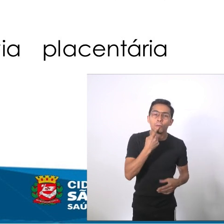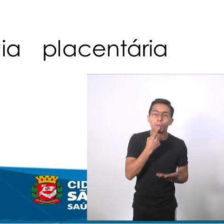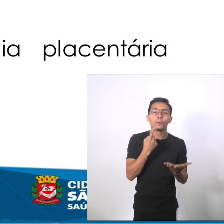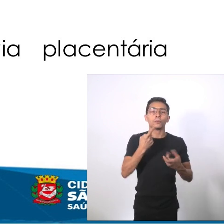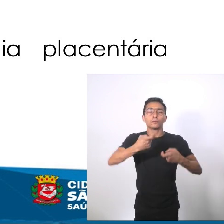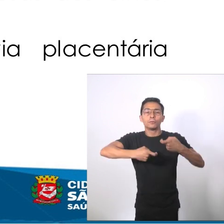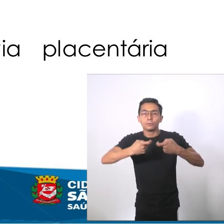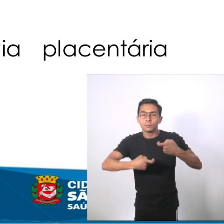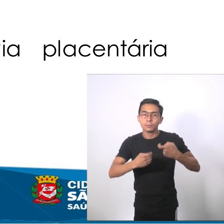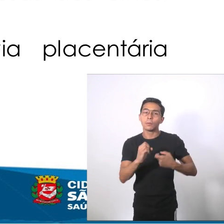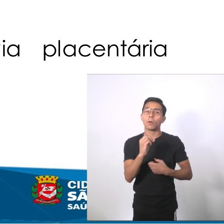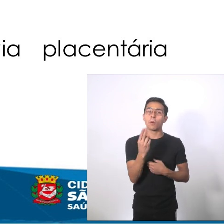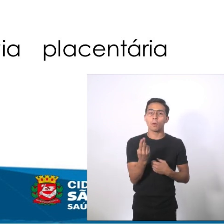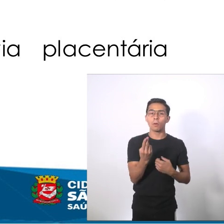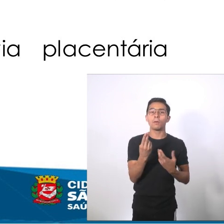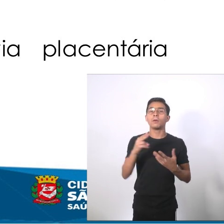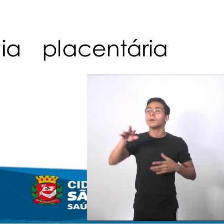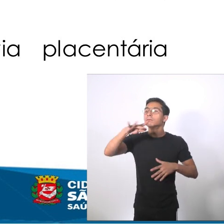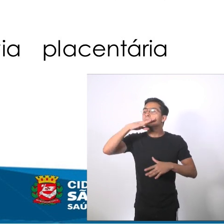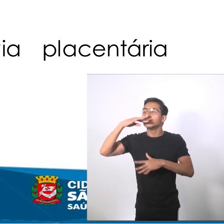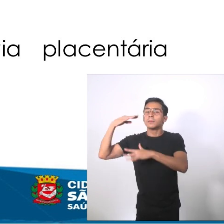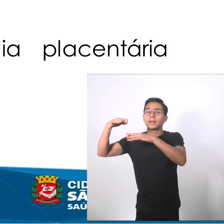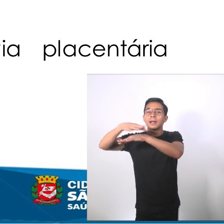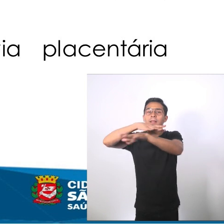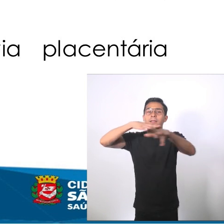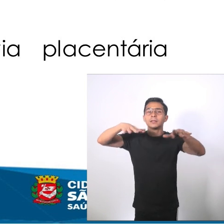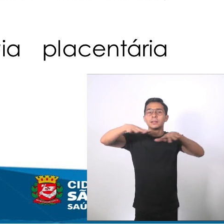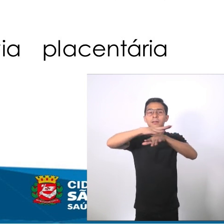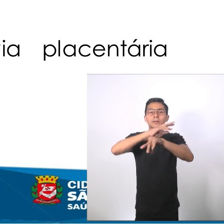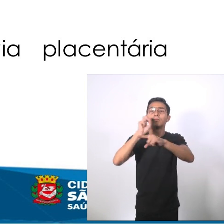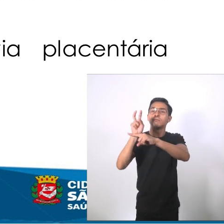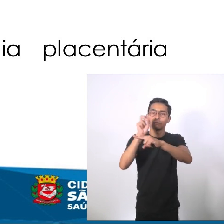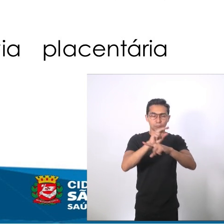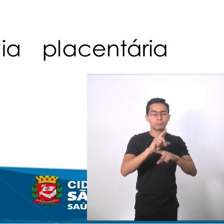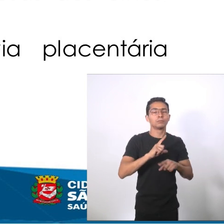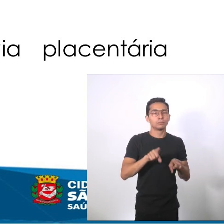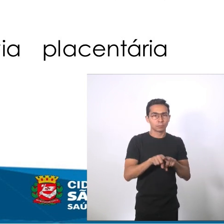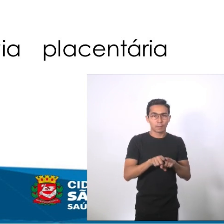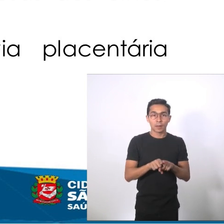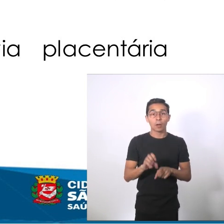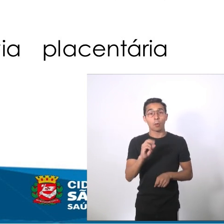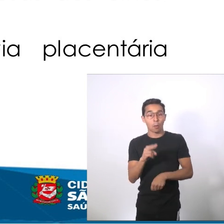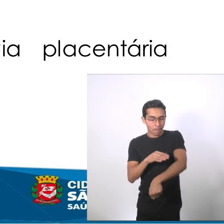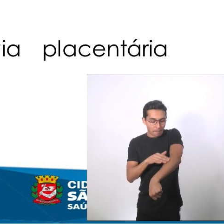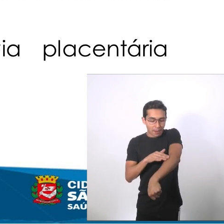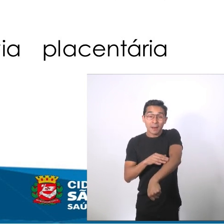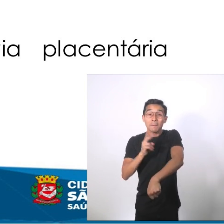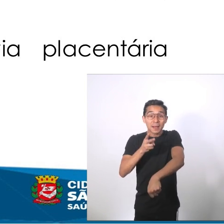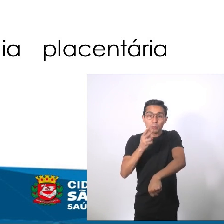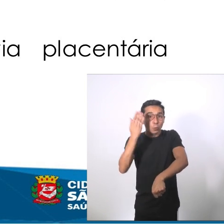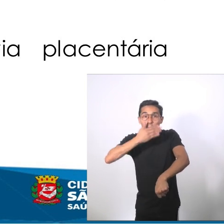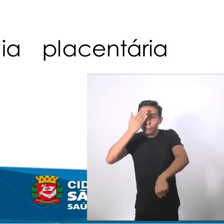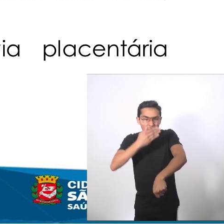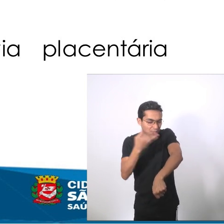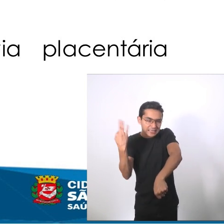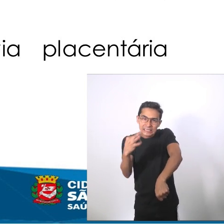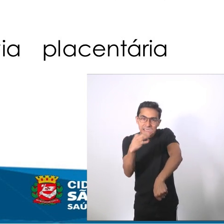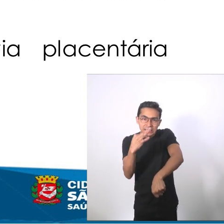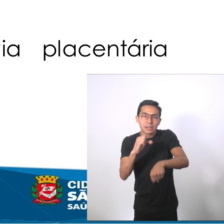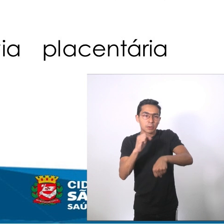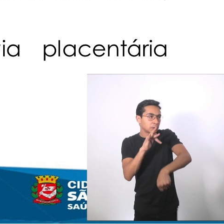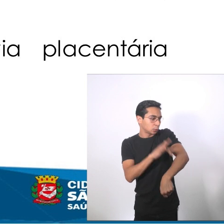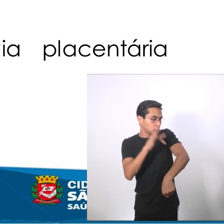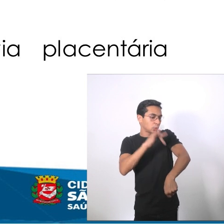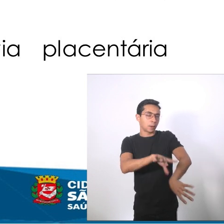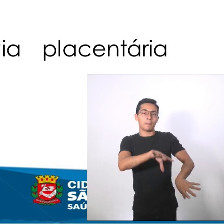ele penetra no corpo através de lesões de pele, mesmo que não estejam visíveis. Trato respiratório,